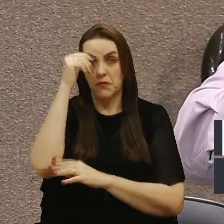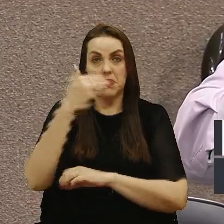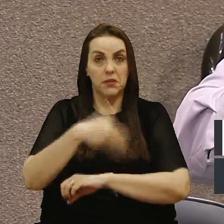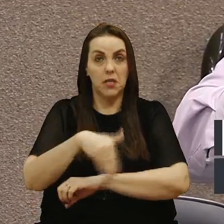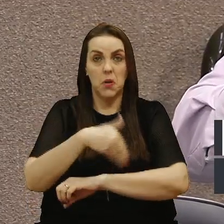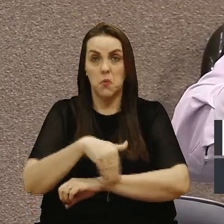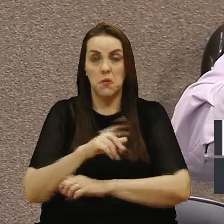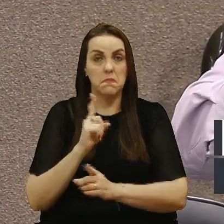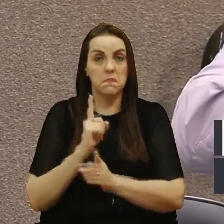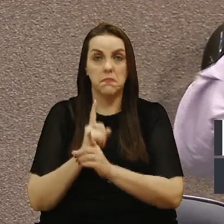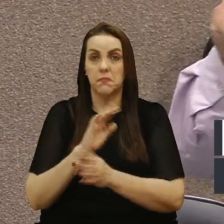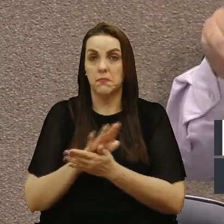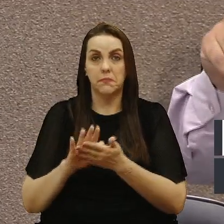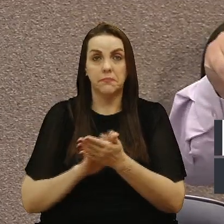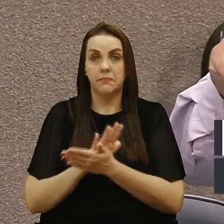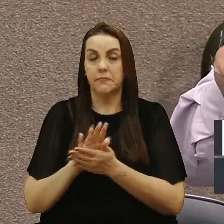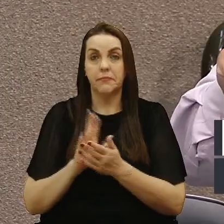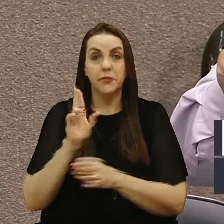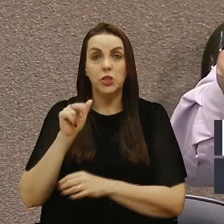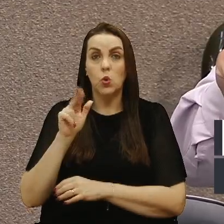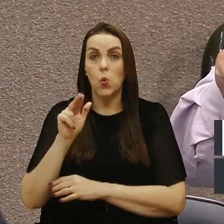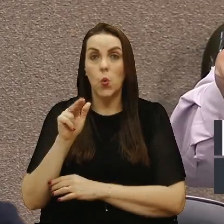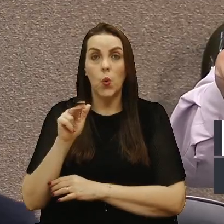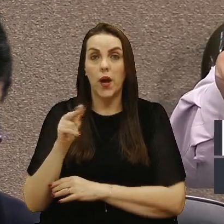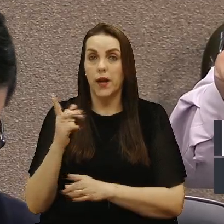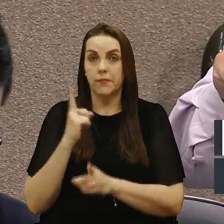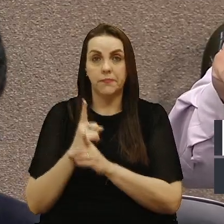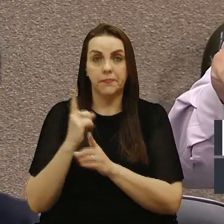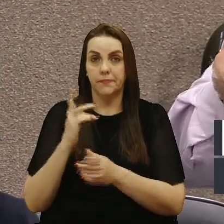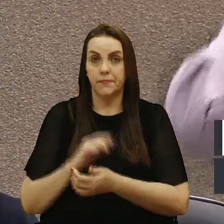ruas. Nunca encontrei ele na rua.